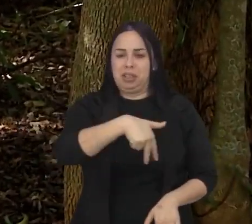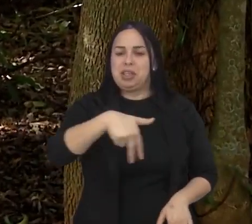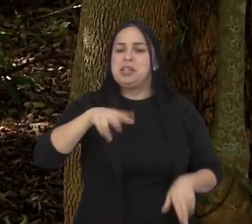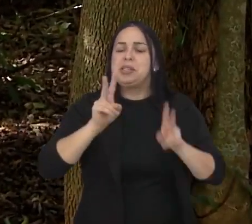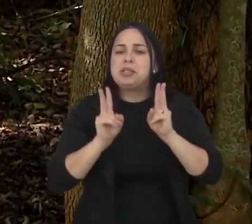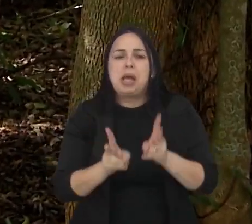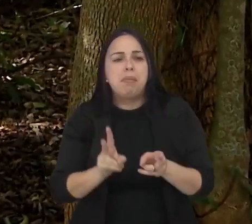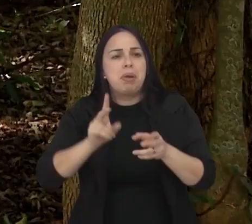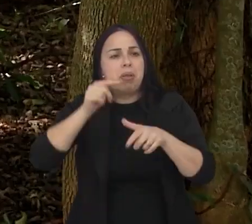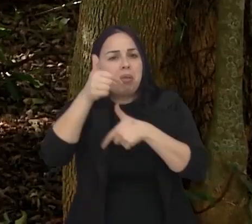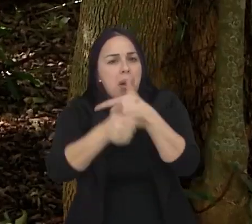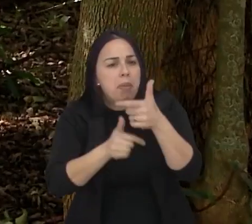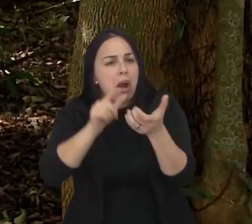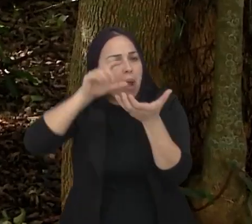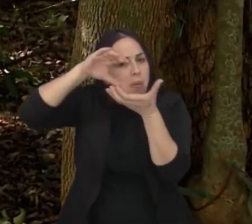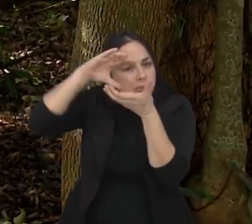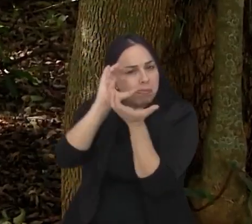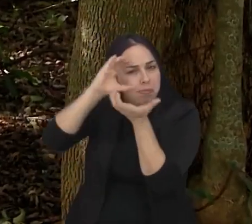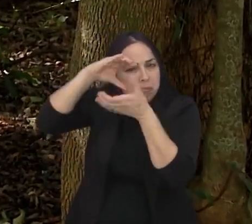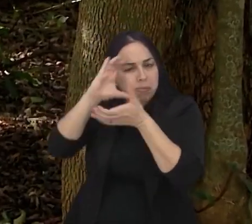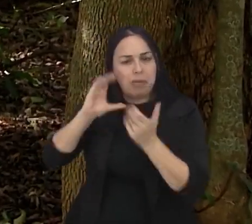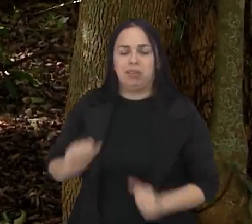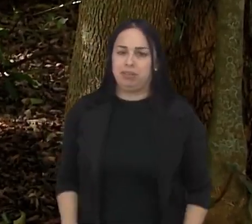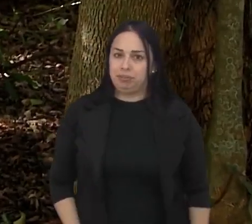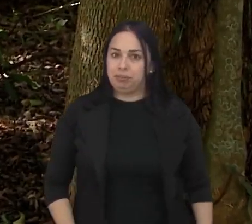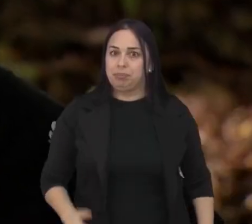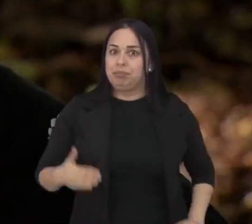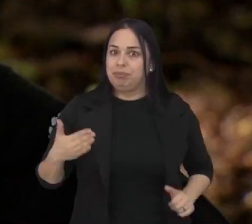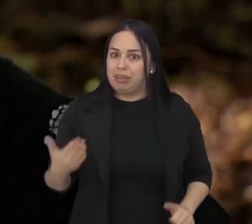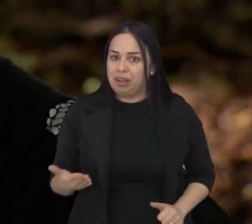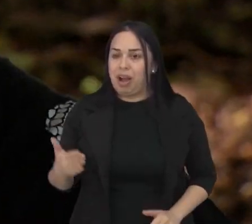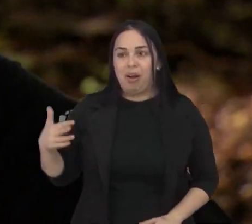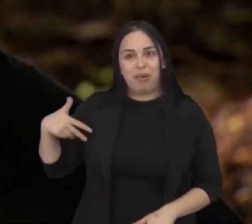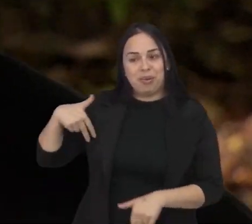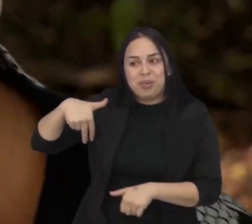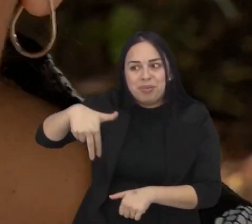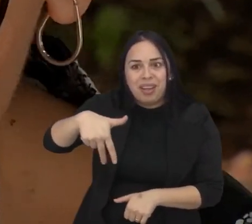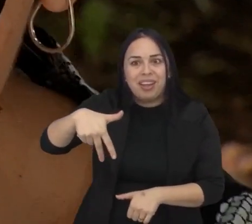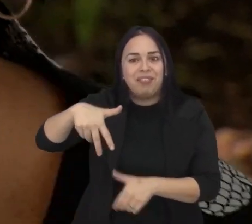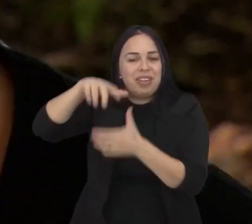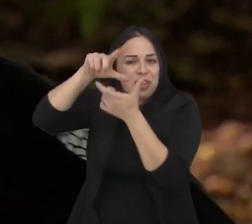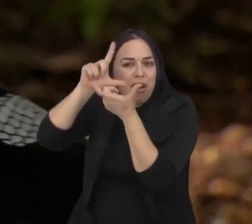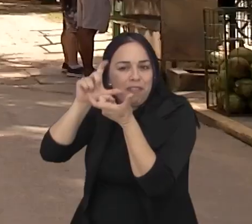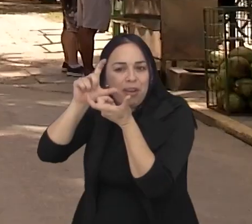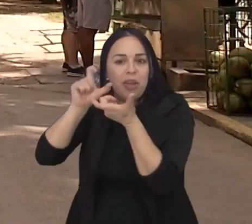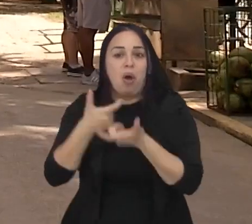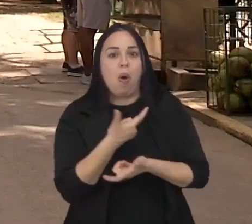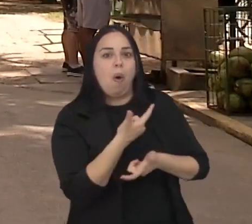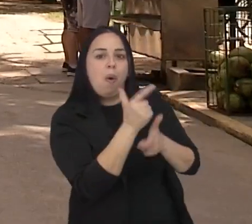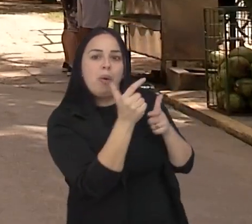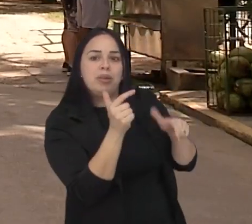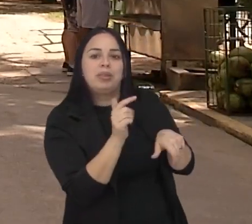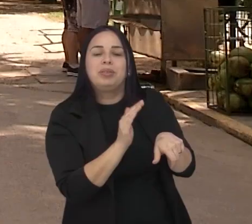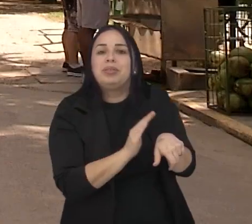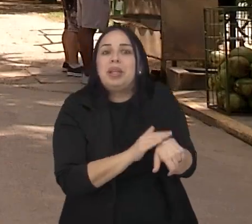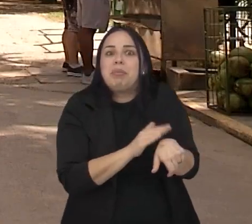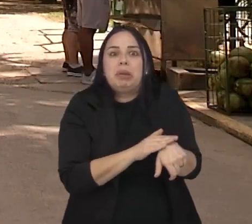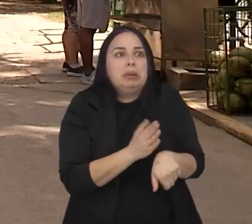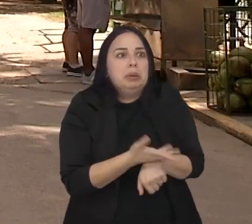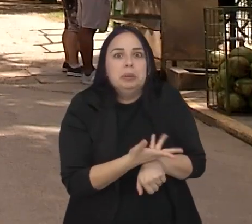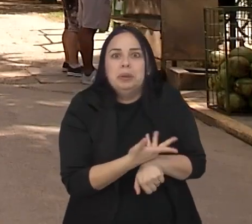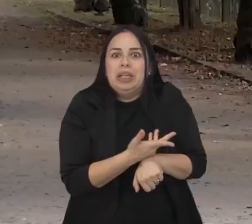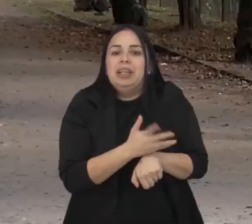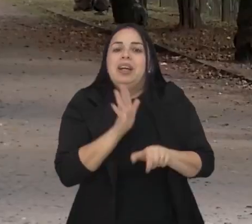sempre aqui para fazer meus trabalhos de fotografia, né? Enquanto uns vêm para praticar um hobby, outros vêm com o